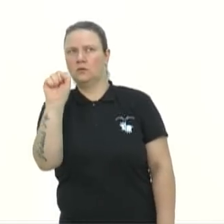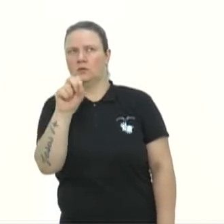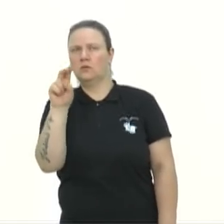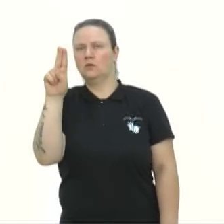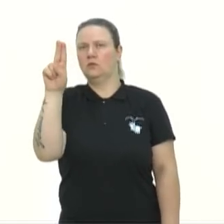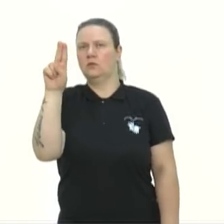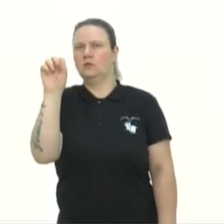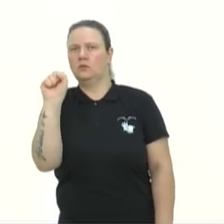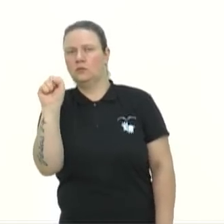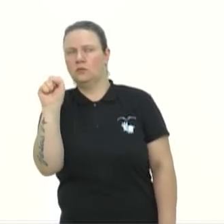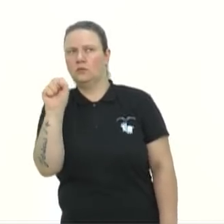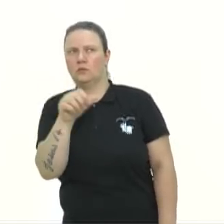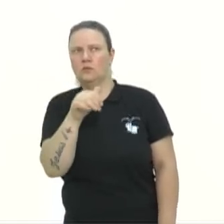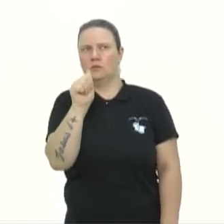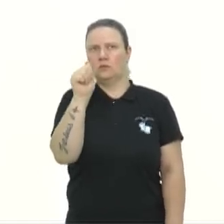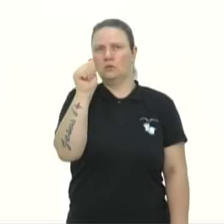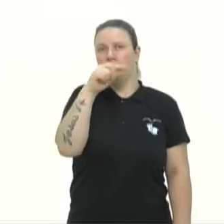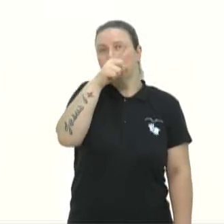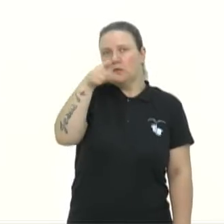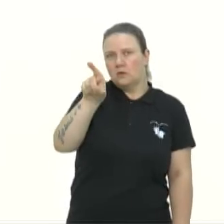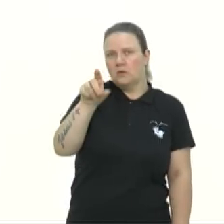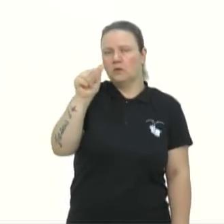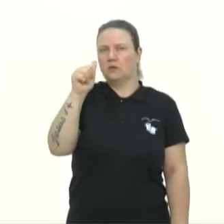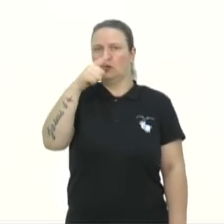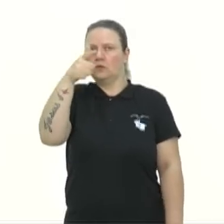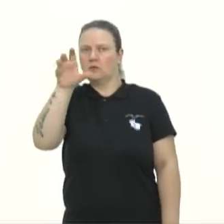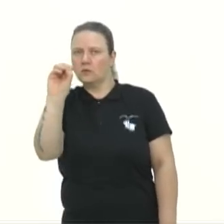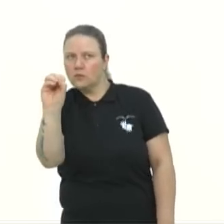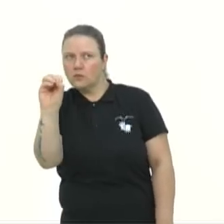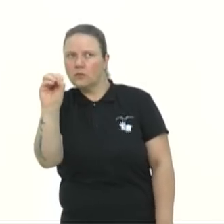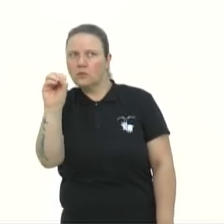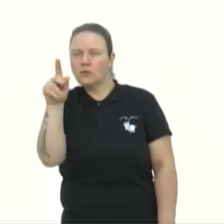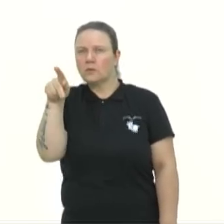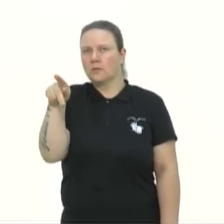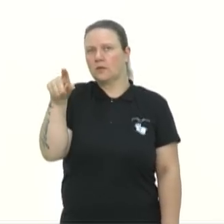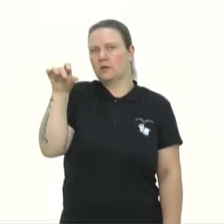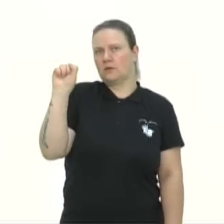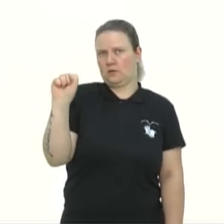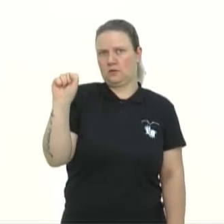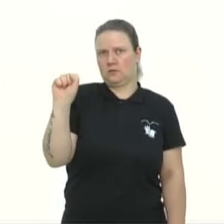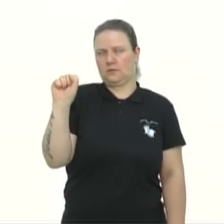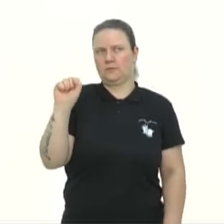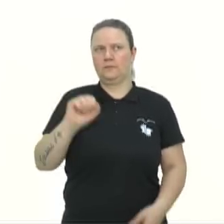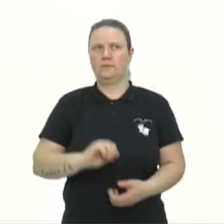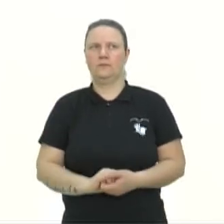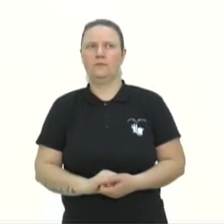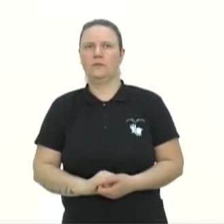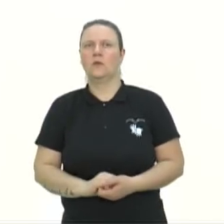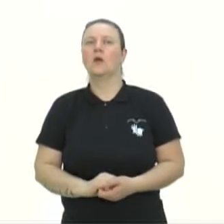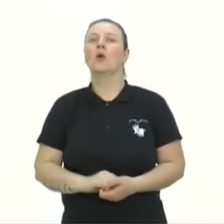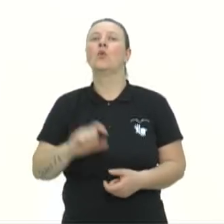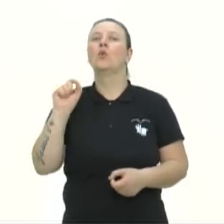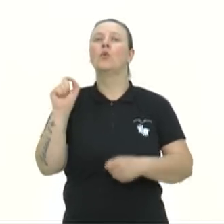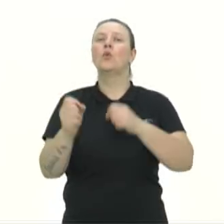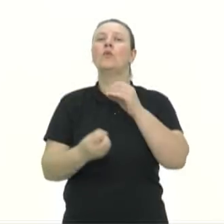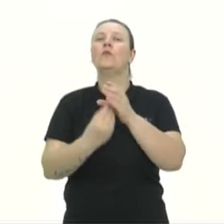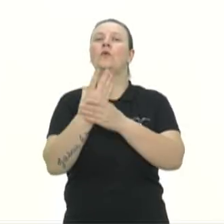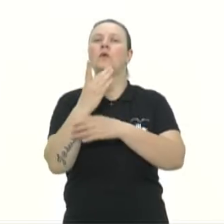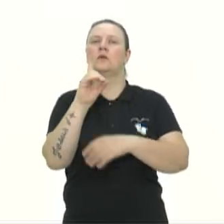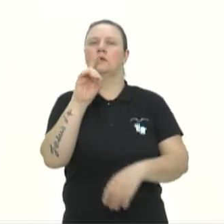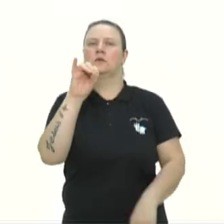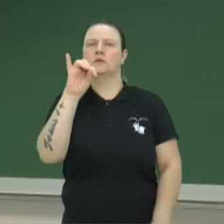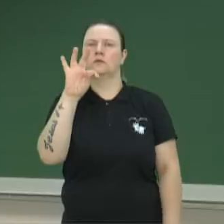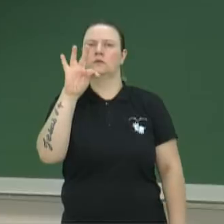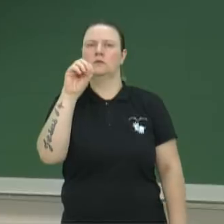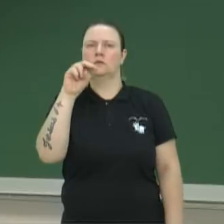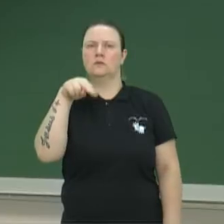us, an, ão e ps, né? Que é o P e o S, formando ditongo em alguns casos